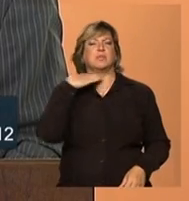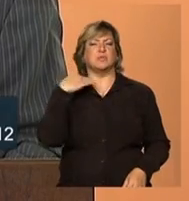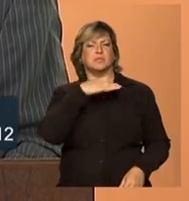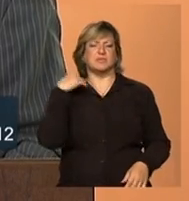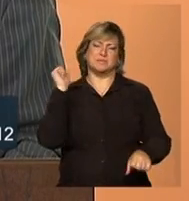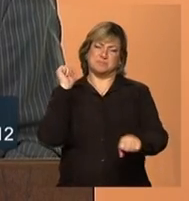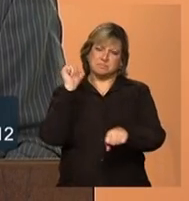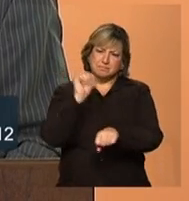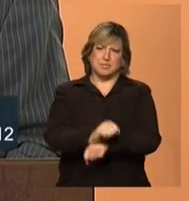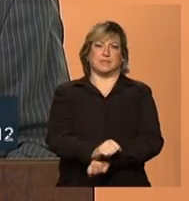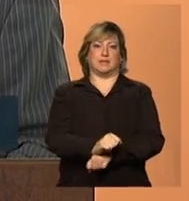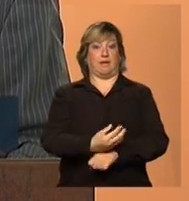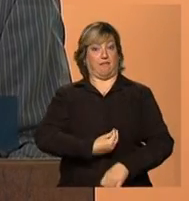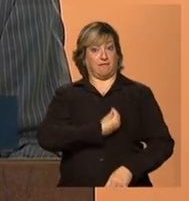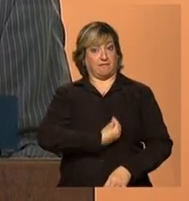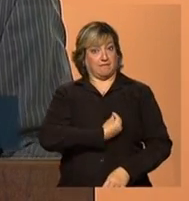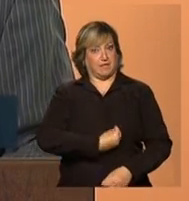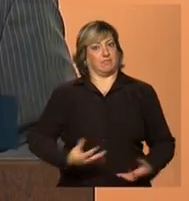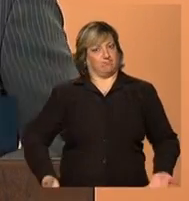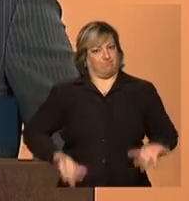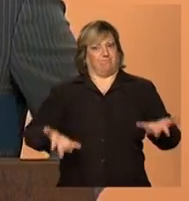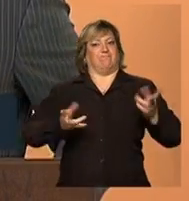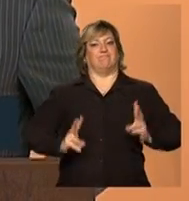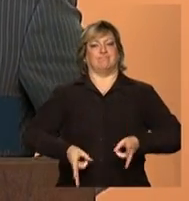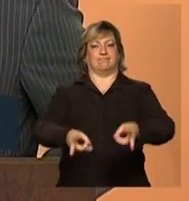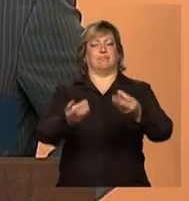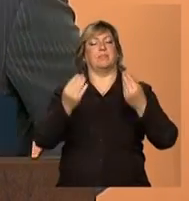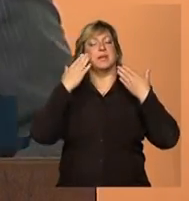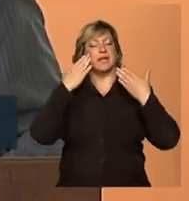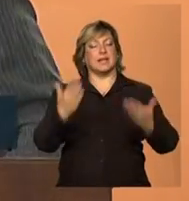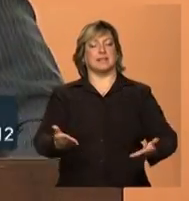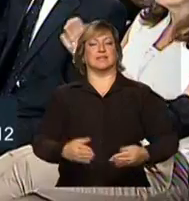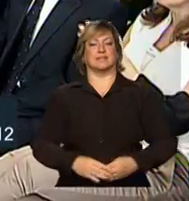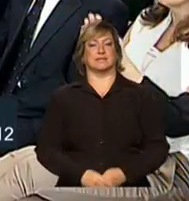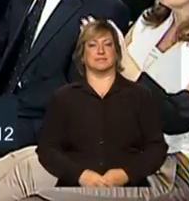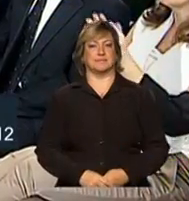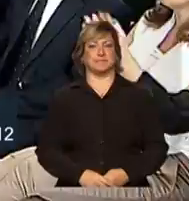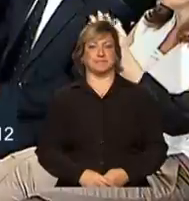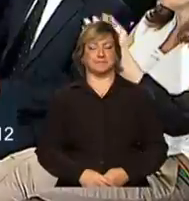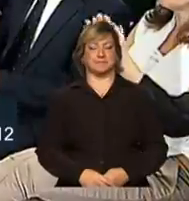pare. Vida, siga em frente. Muito obrigado.